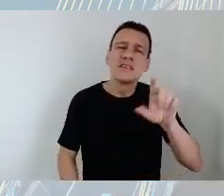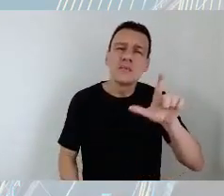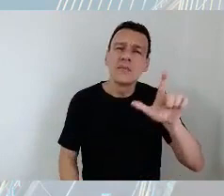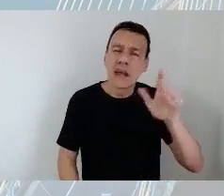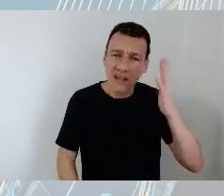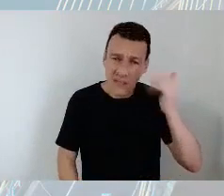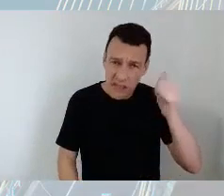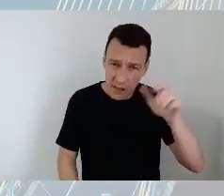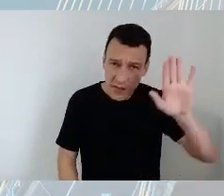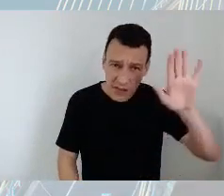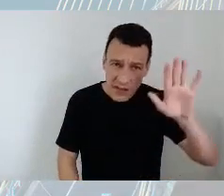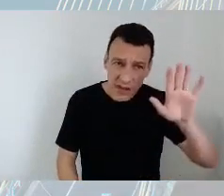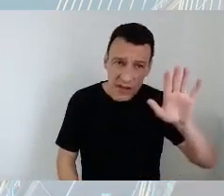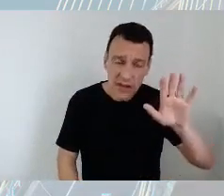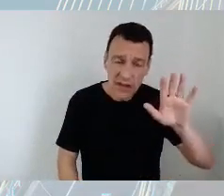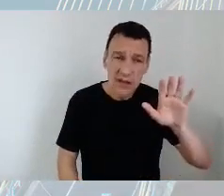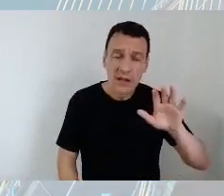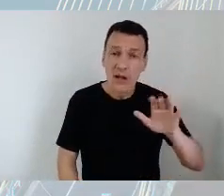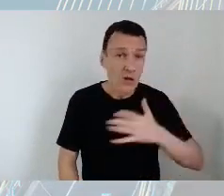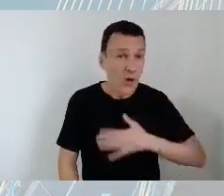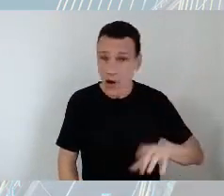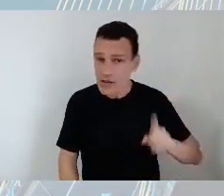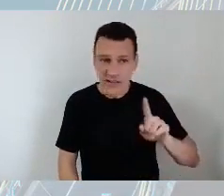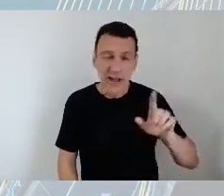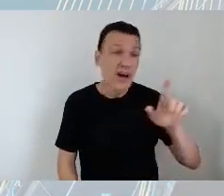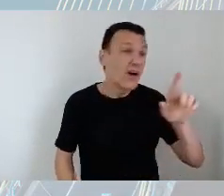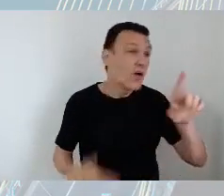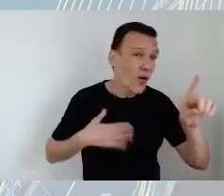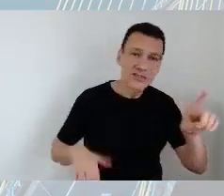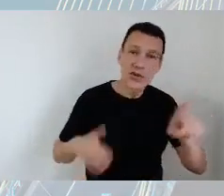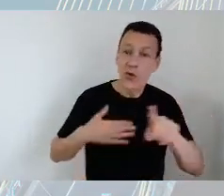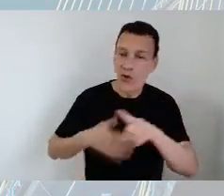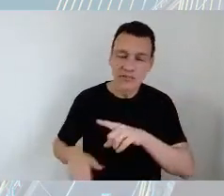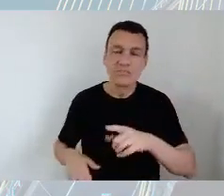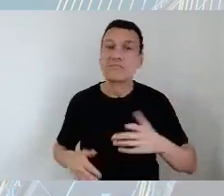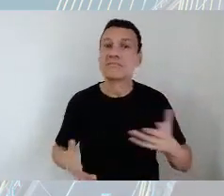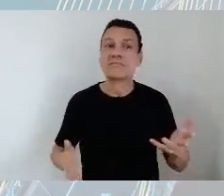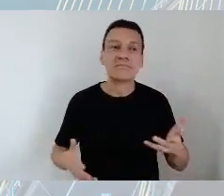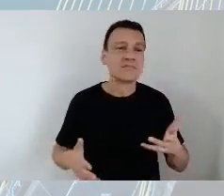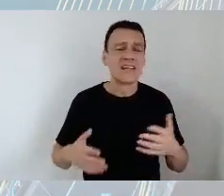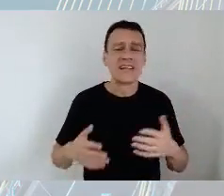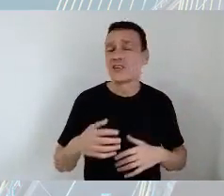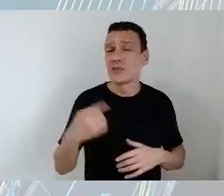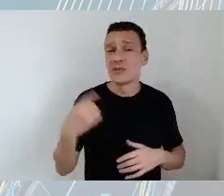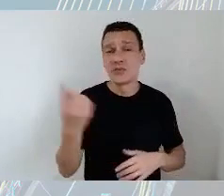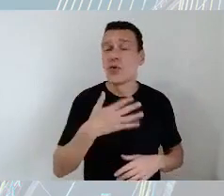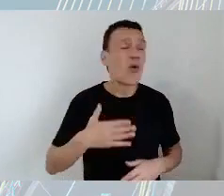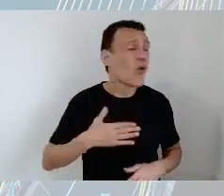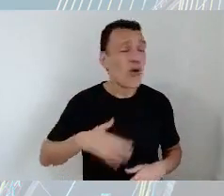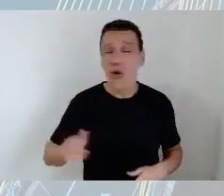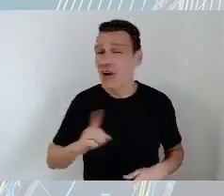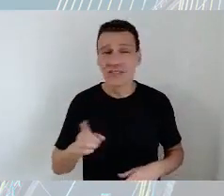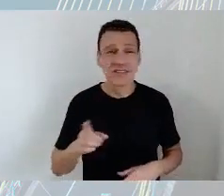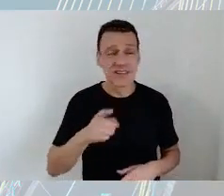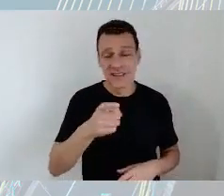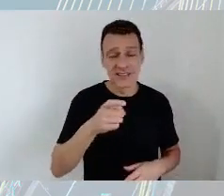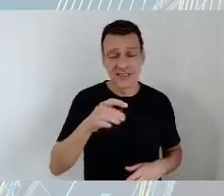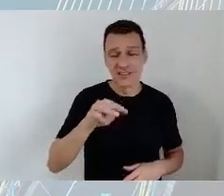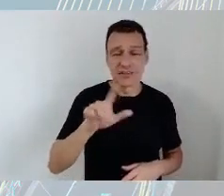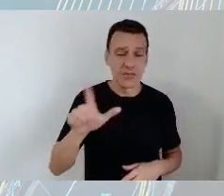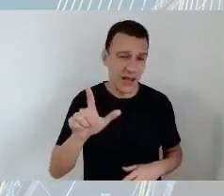Não, né? Às vezes assim, não gosta, né? Ninguém gosta de XML. Então, o bom é que, para quem não gosta de XML, a gente pode rodar via código,